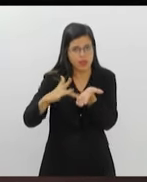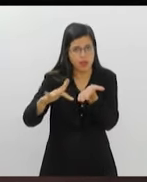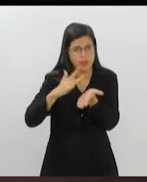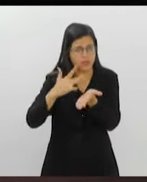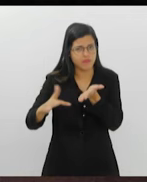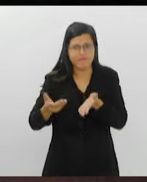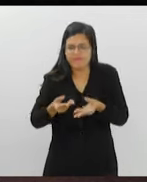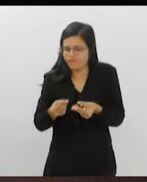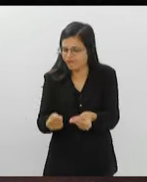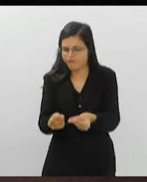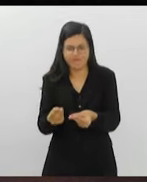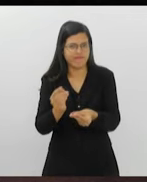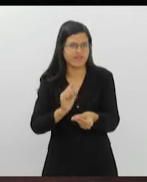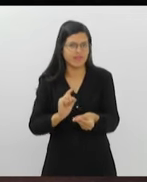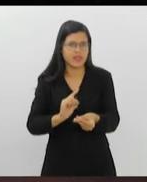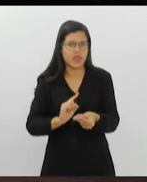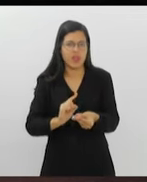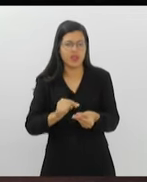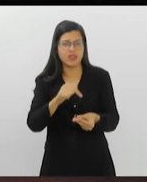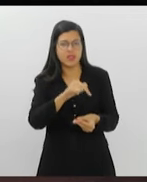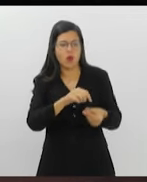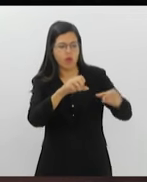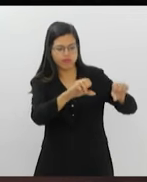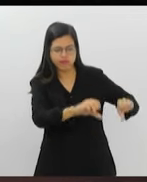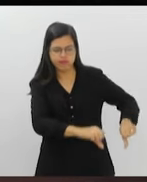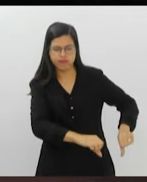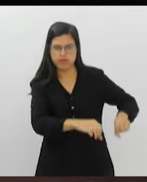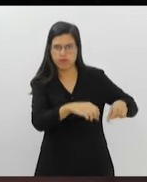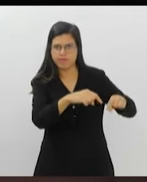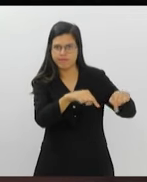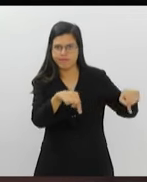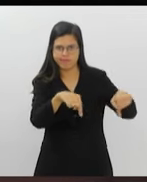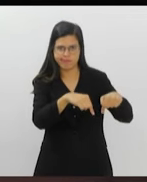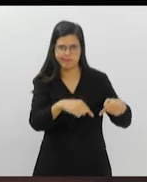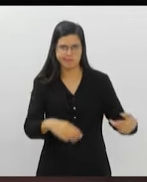de um galpão putrefato.